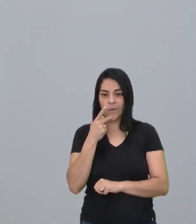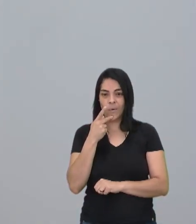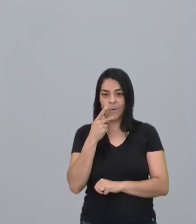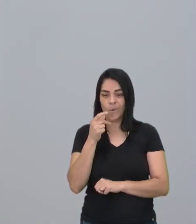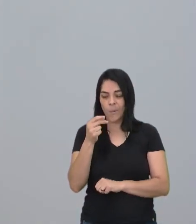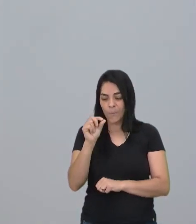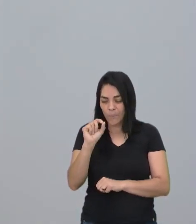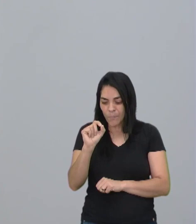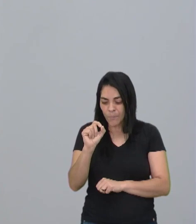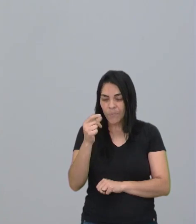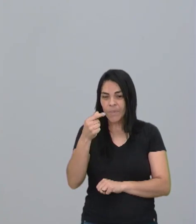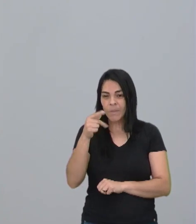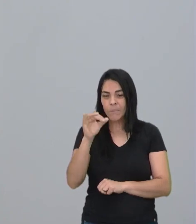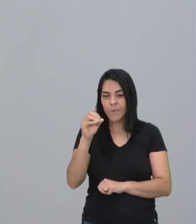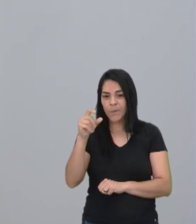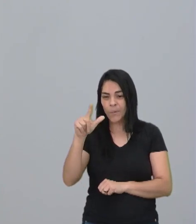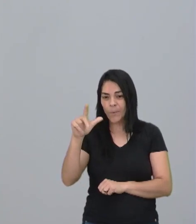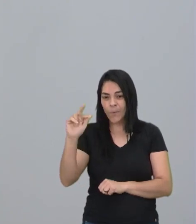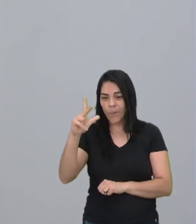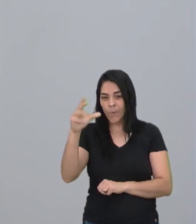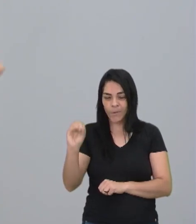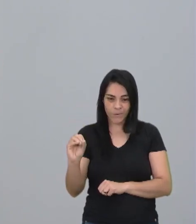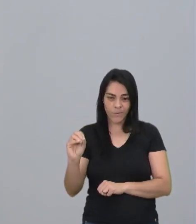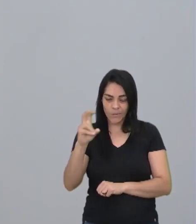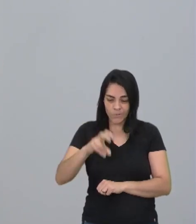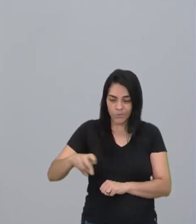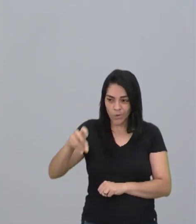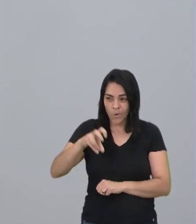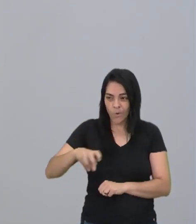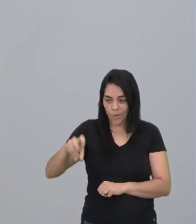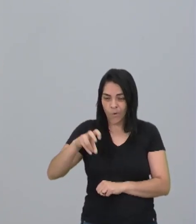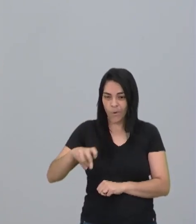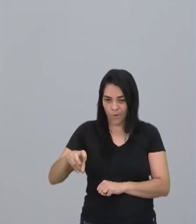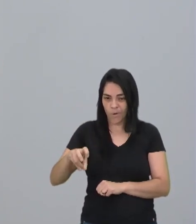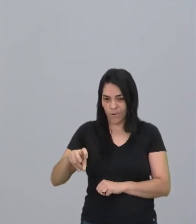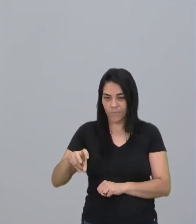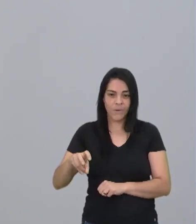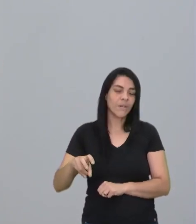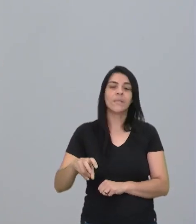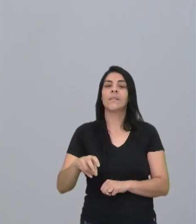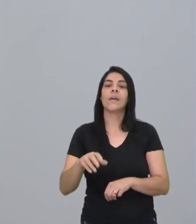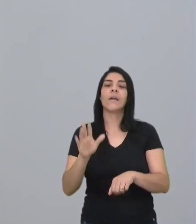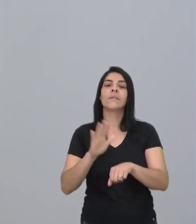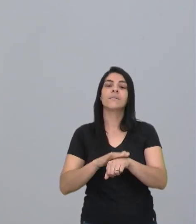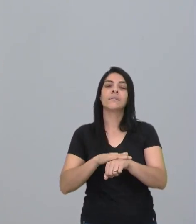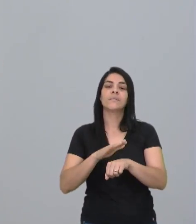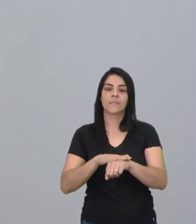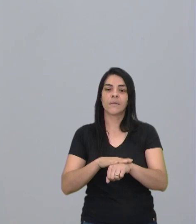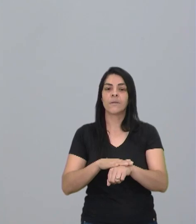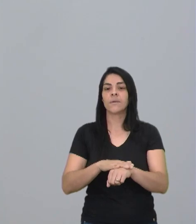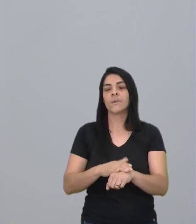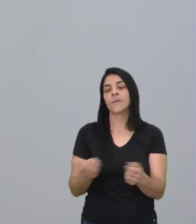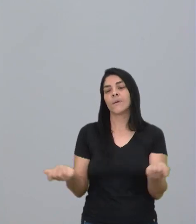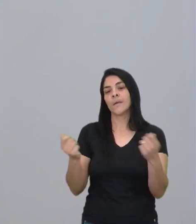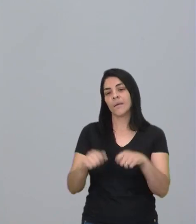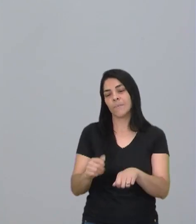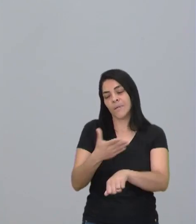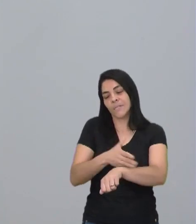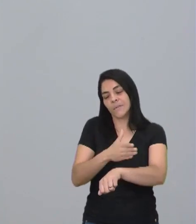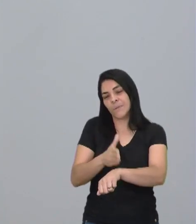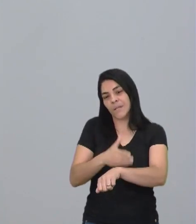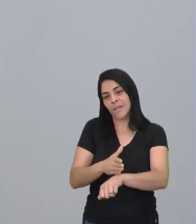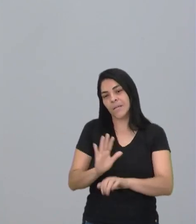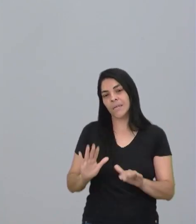gente levou também o piolho de cobra como uma forma aí de um plano de ação que eles poderiam colocar em prática. Então,